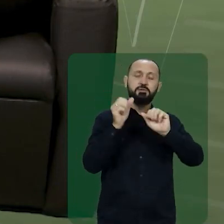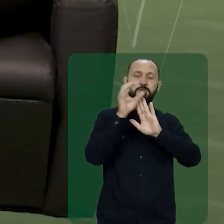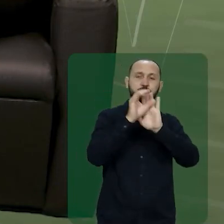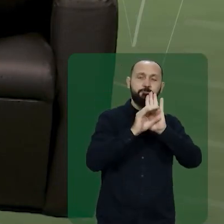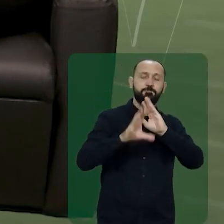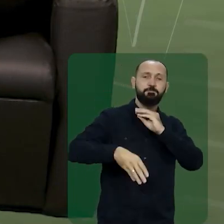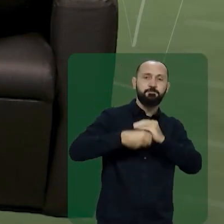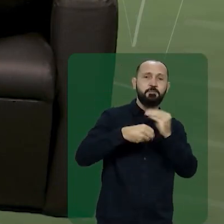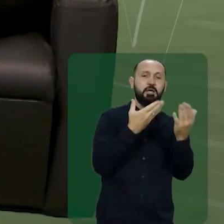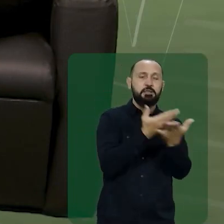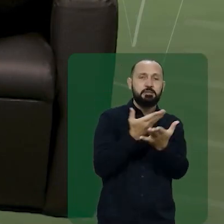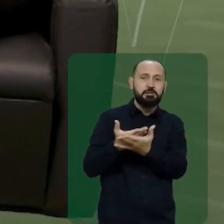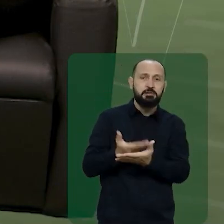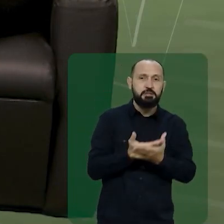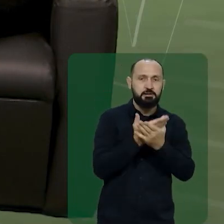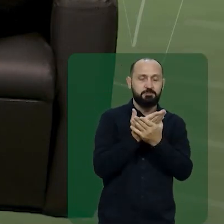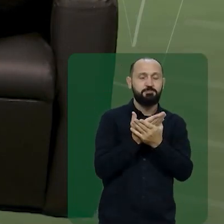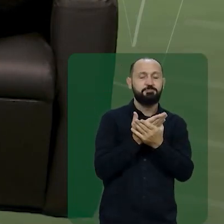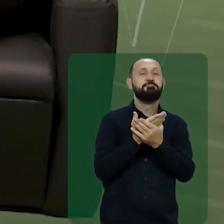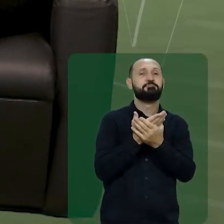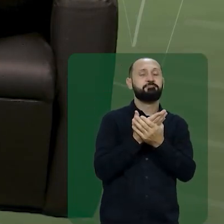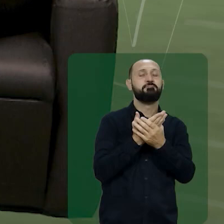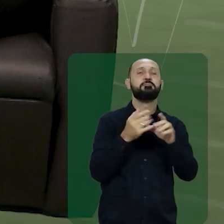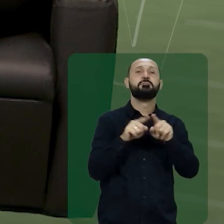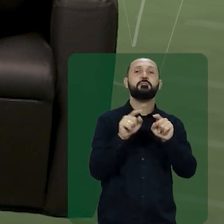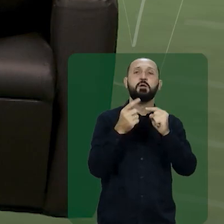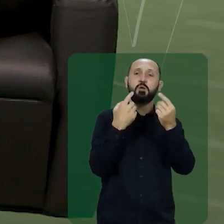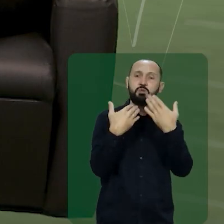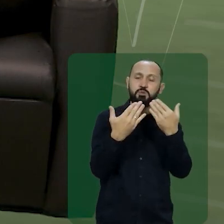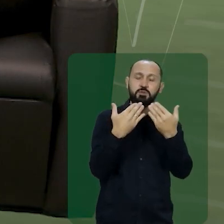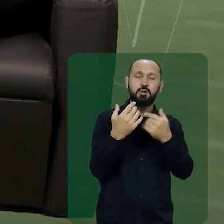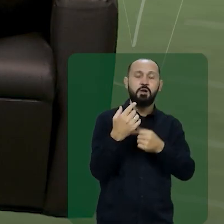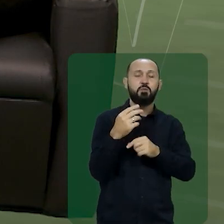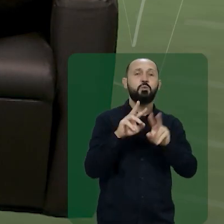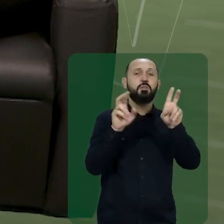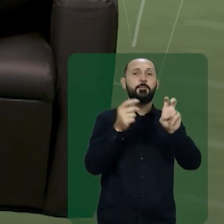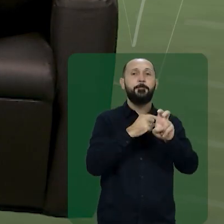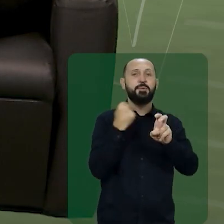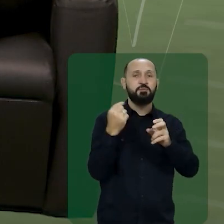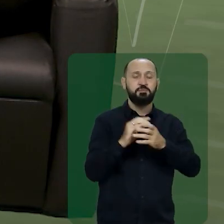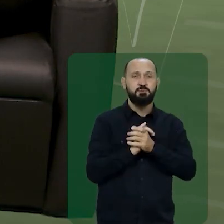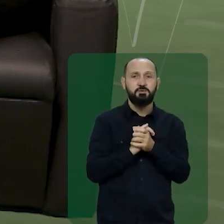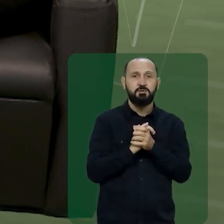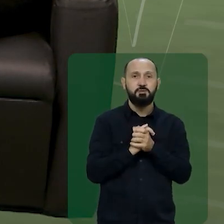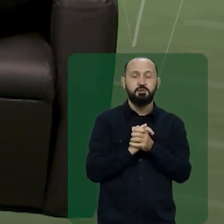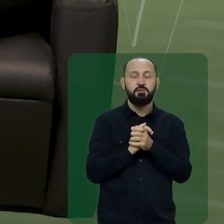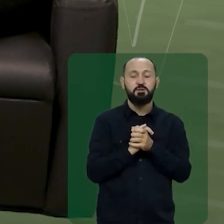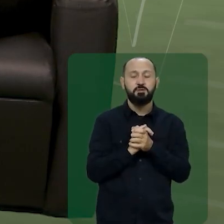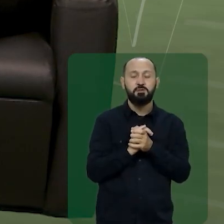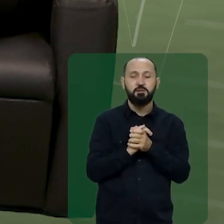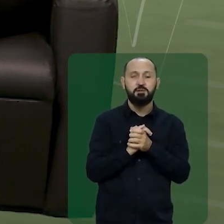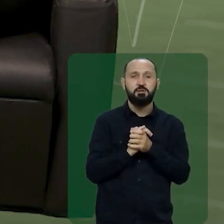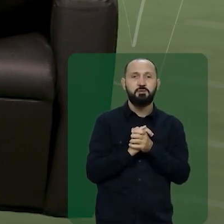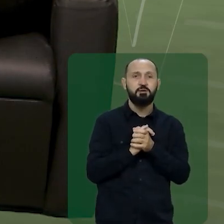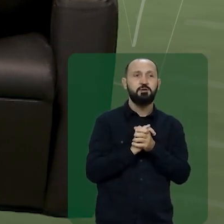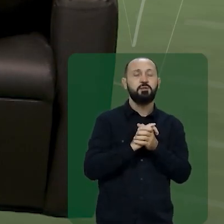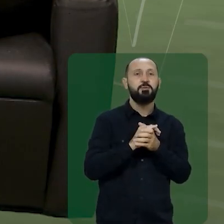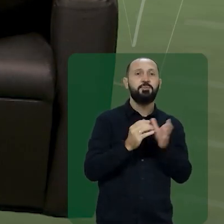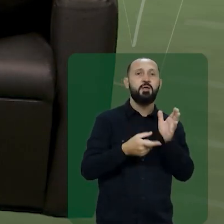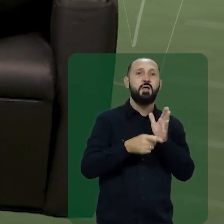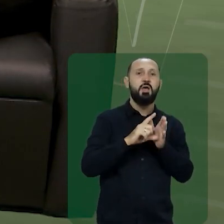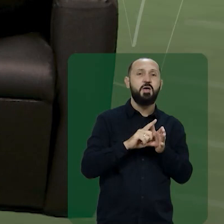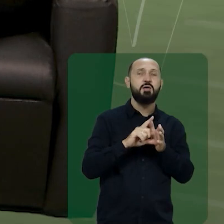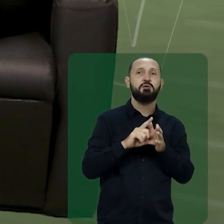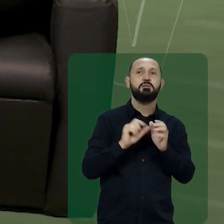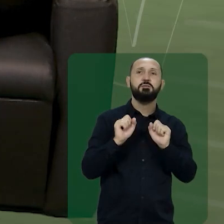acrescentar estudos, né? E também discutir a morte. Né, discutir a morte, porque antes as pessoas